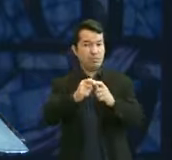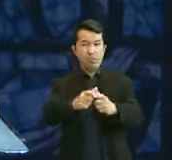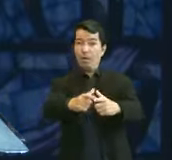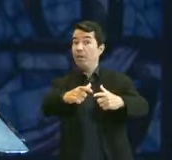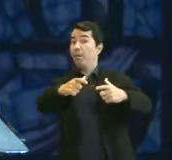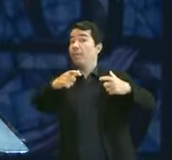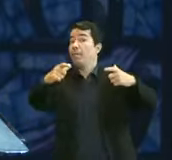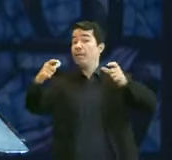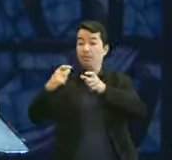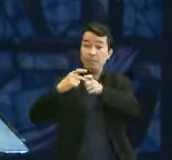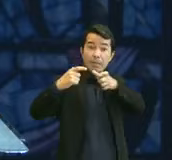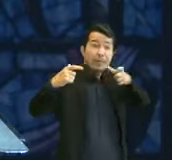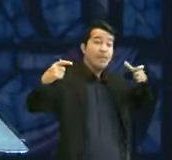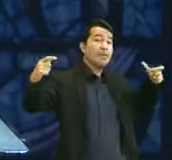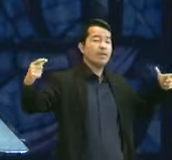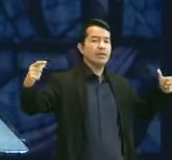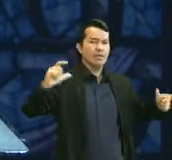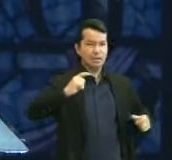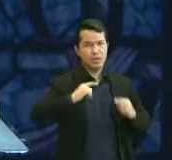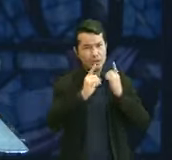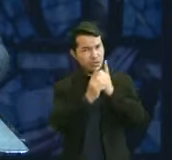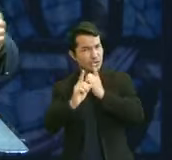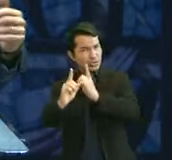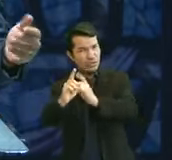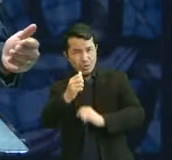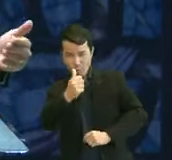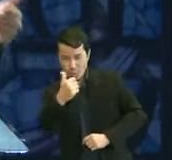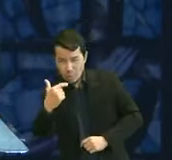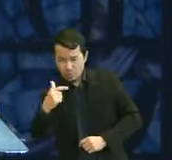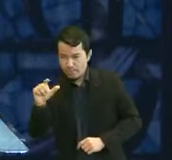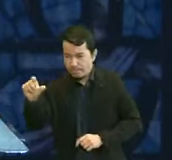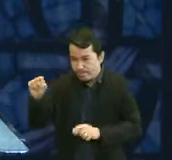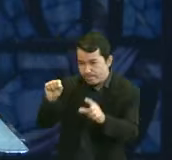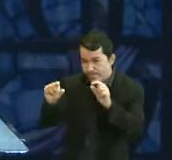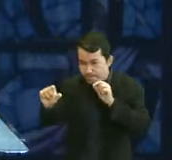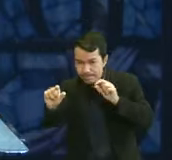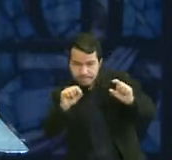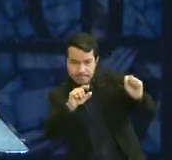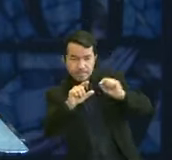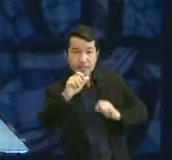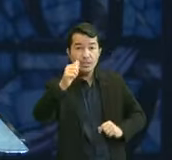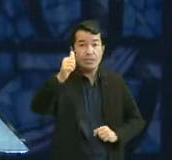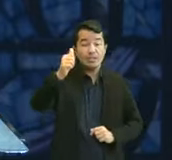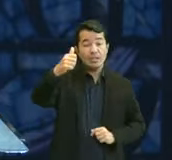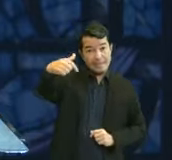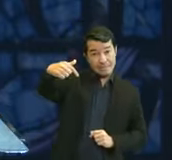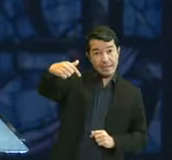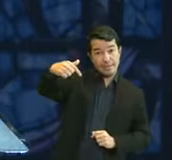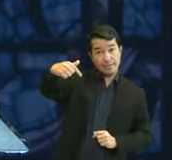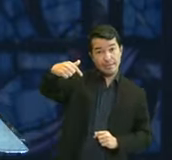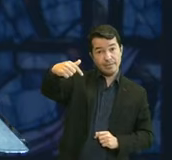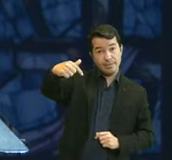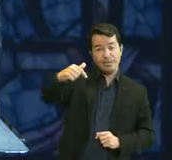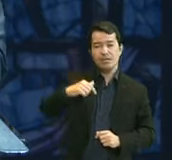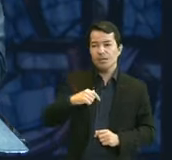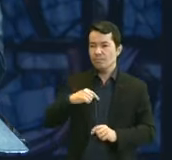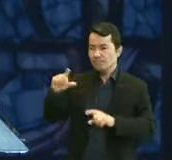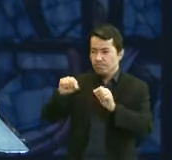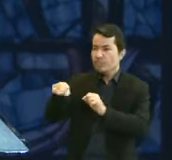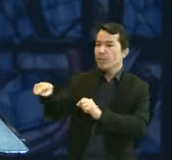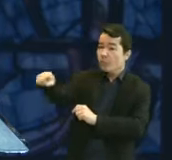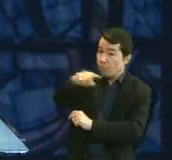fé notável, de grande fidelidade, para os auxiliarem no exercício do pastoreio da